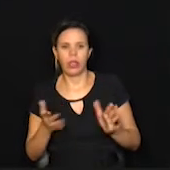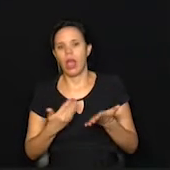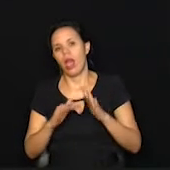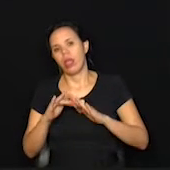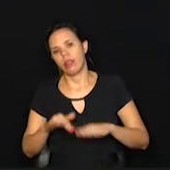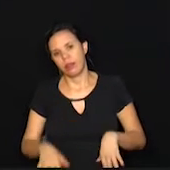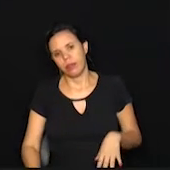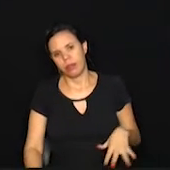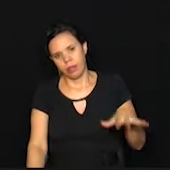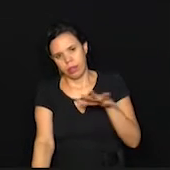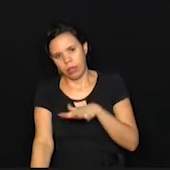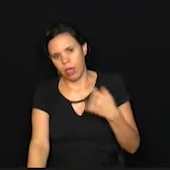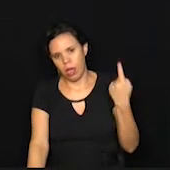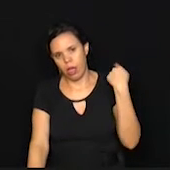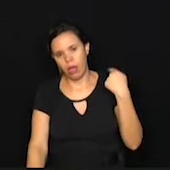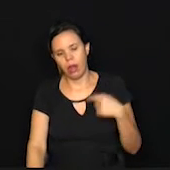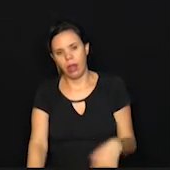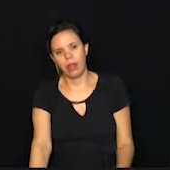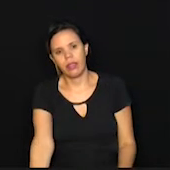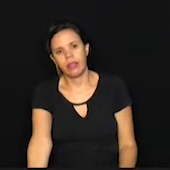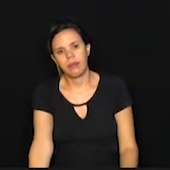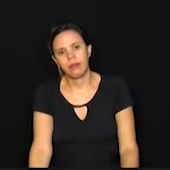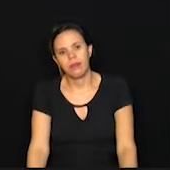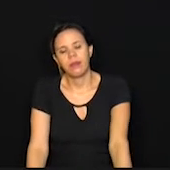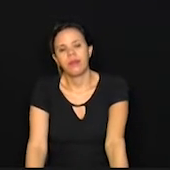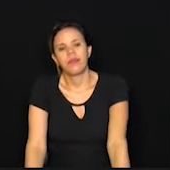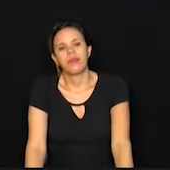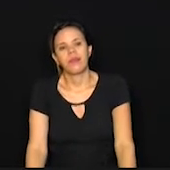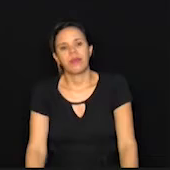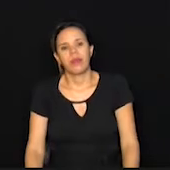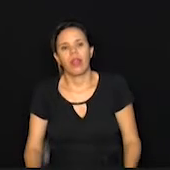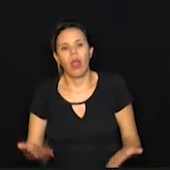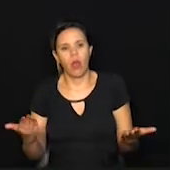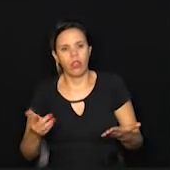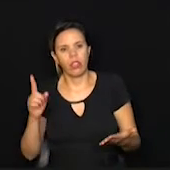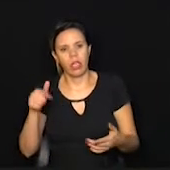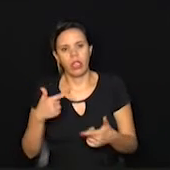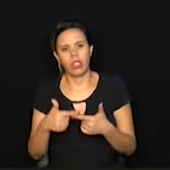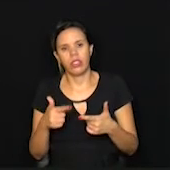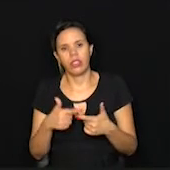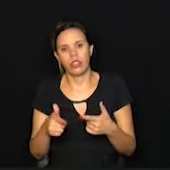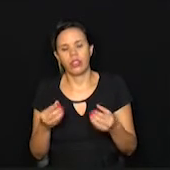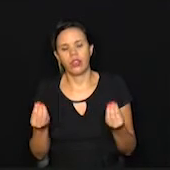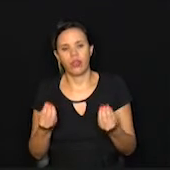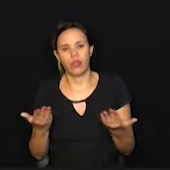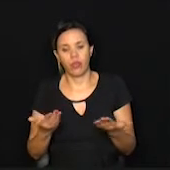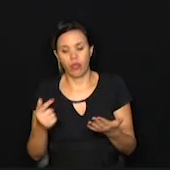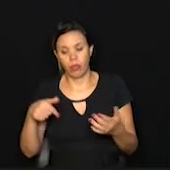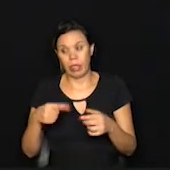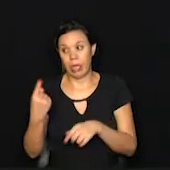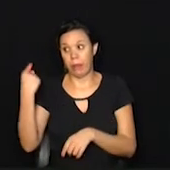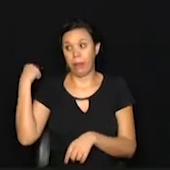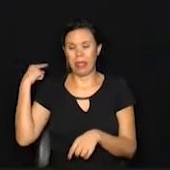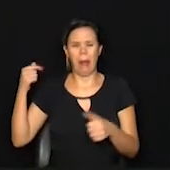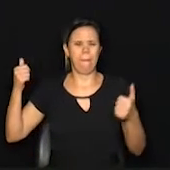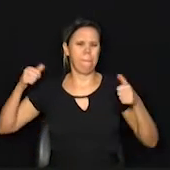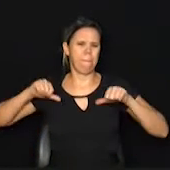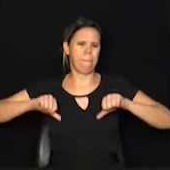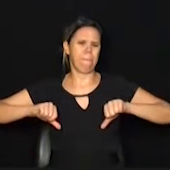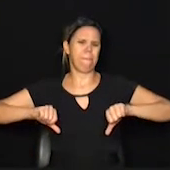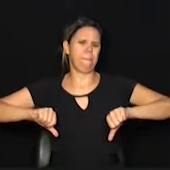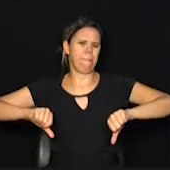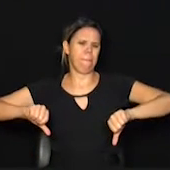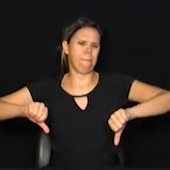escola hoje é precarizada mas naquela época era muito é casada também era uma